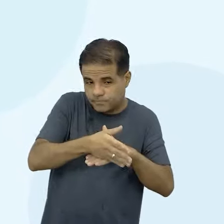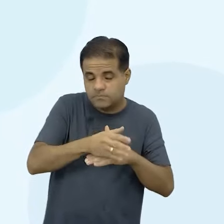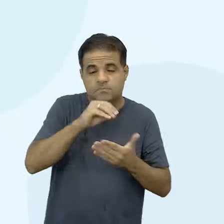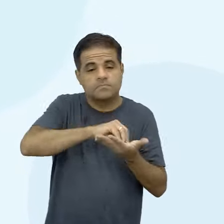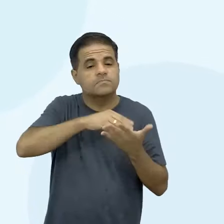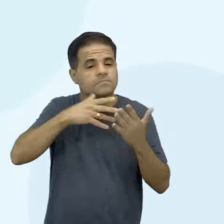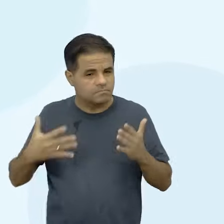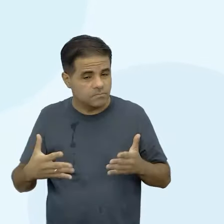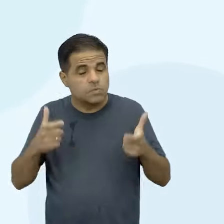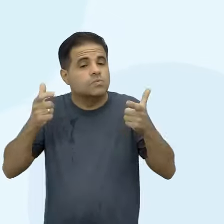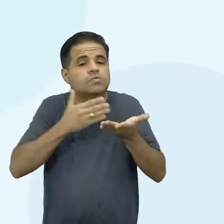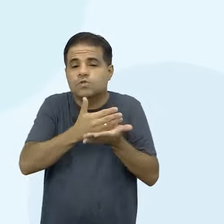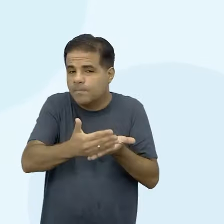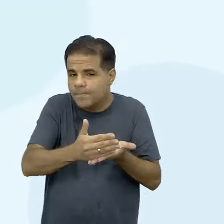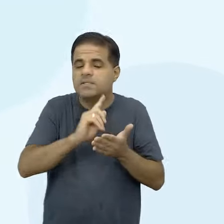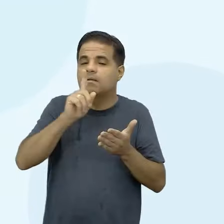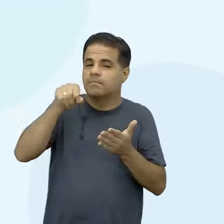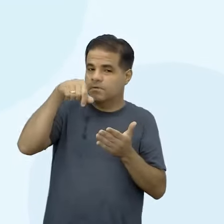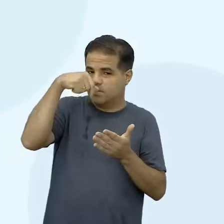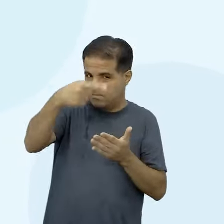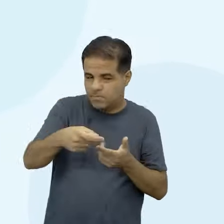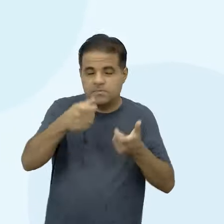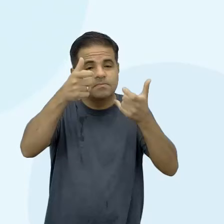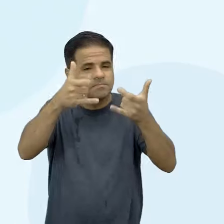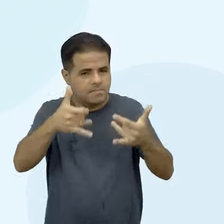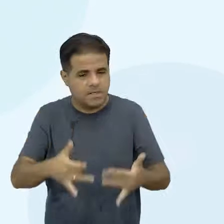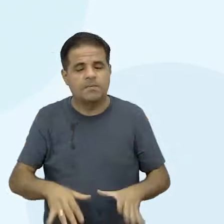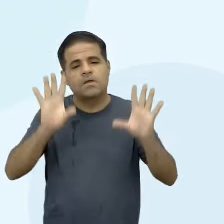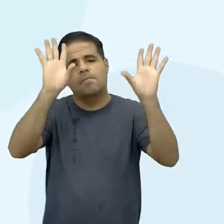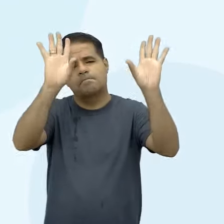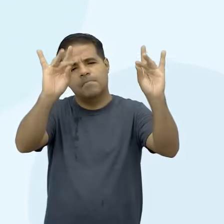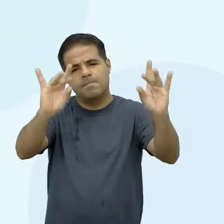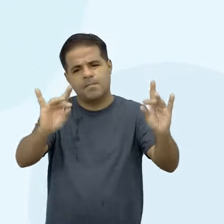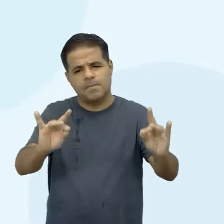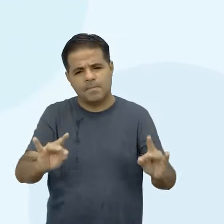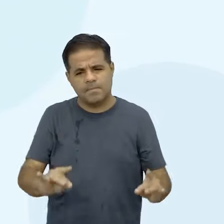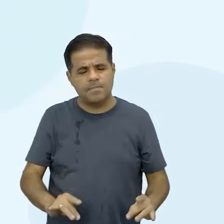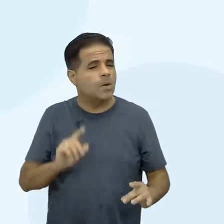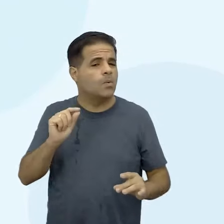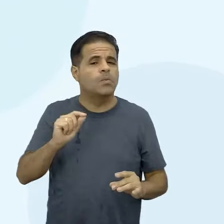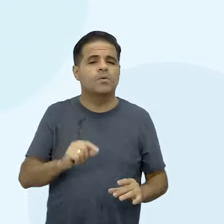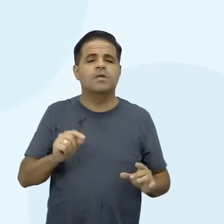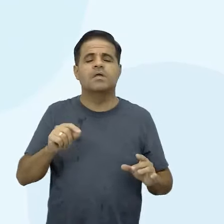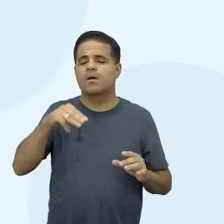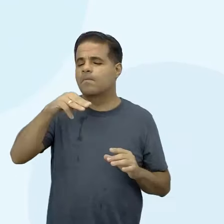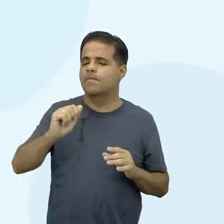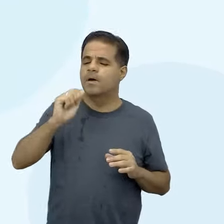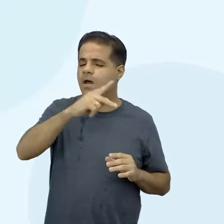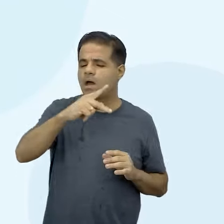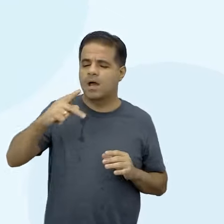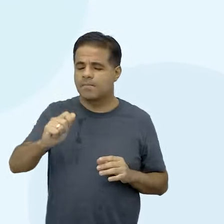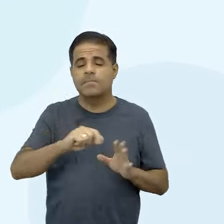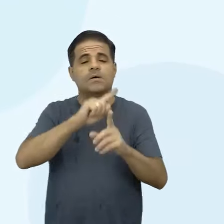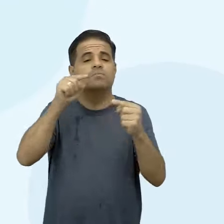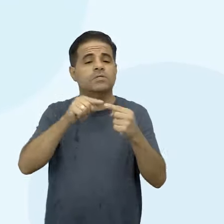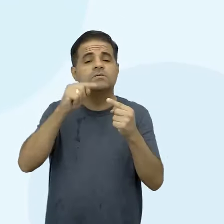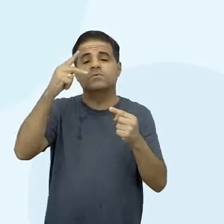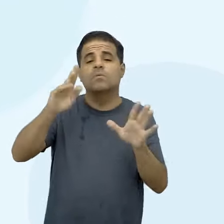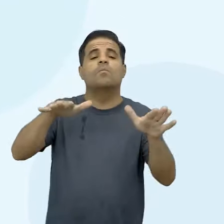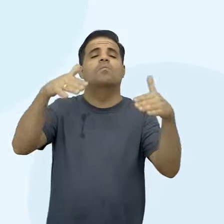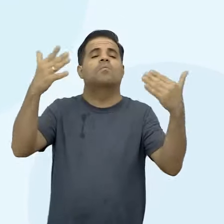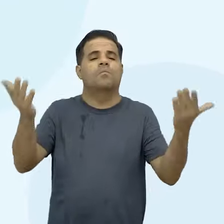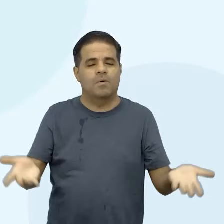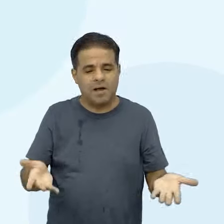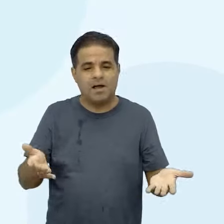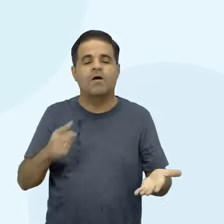unidades curriculares. Depois a gente vai explicar para vocês em detalhamento o que é o mapa, né, qual é o seu objetivo. Aí a